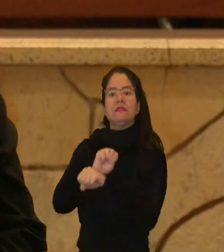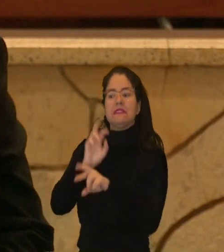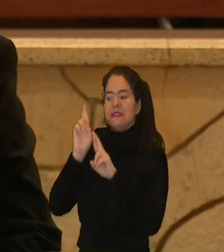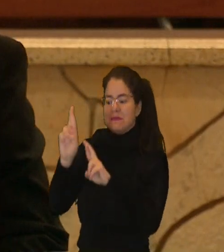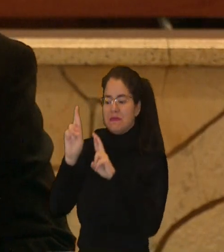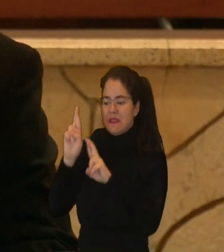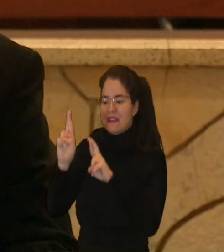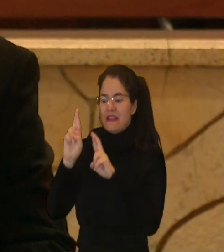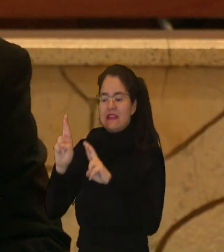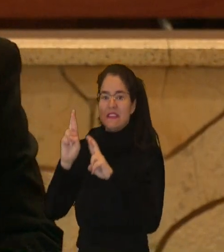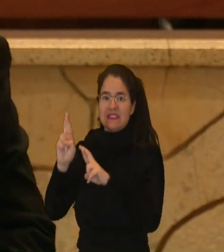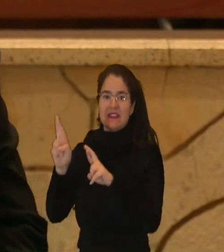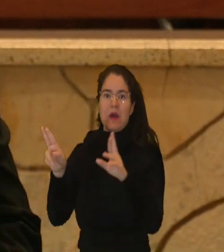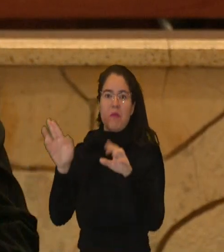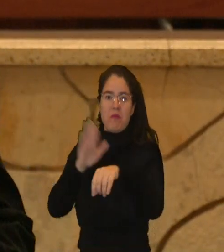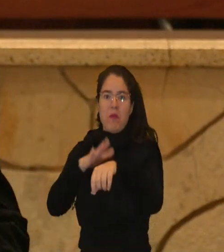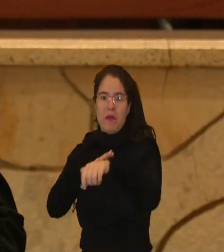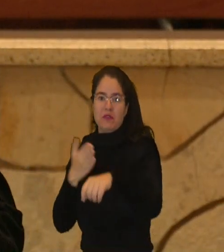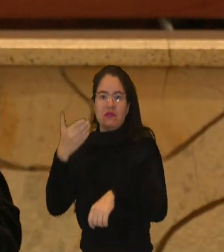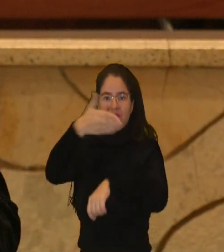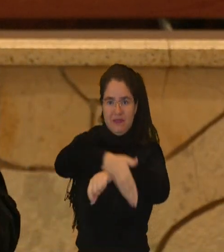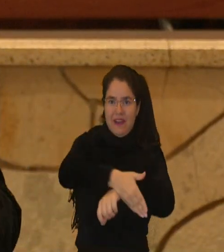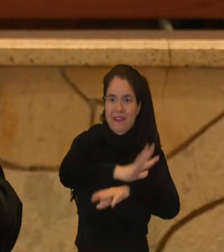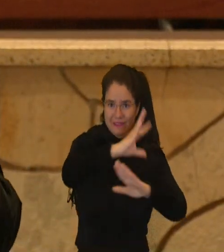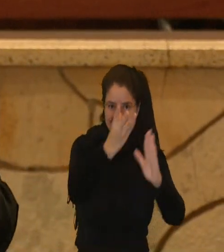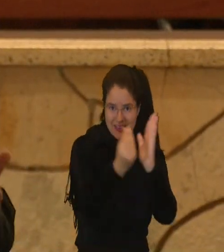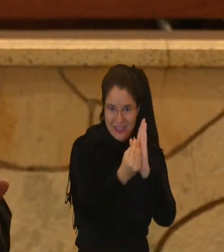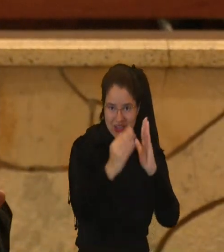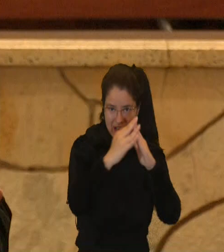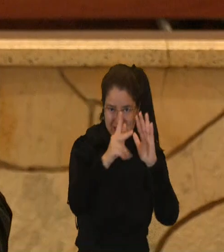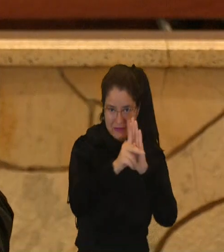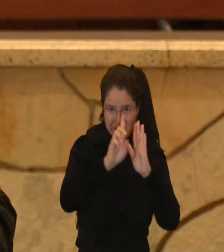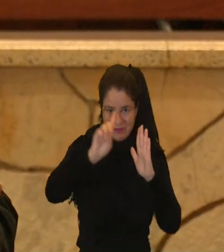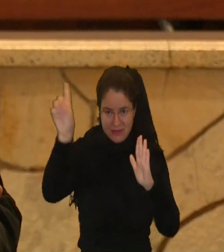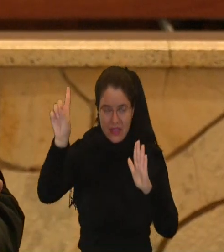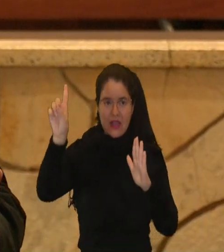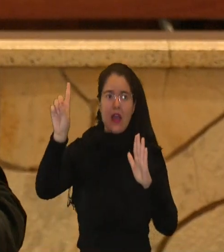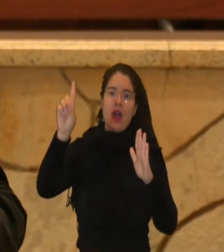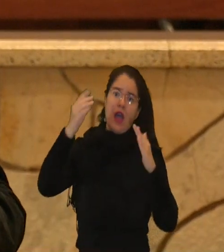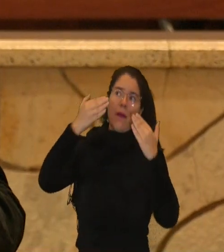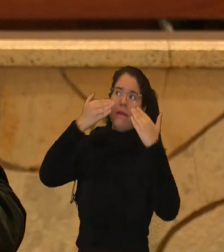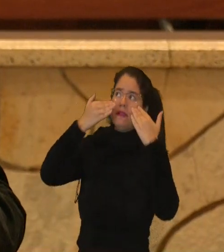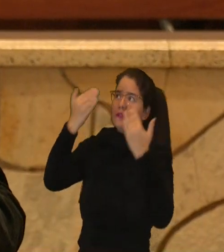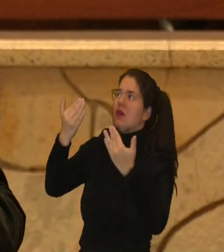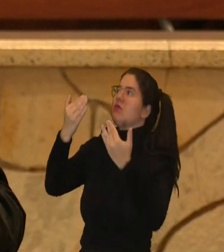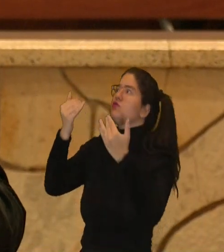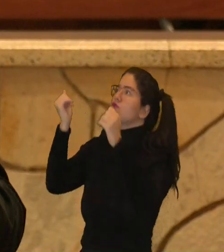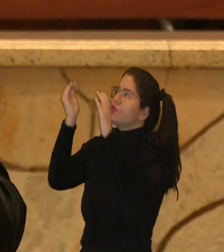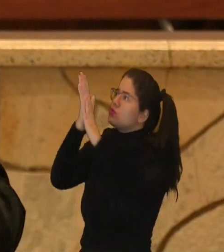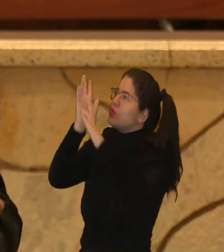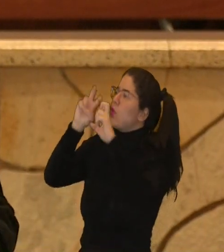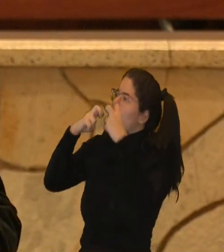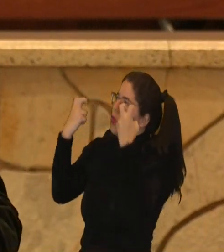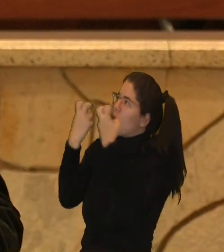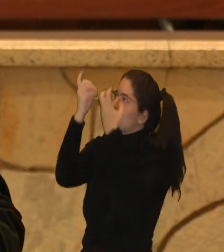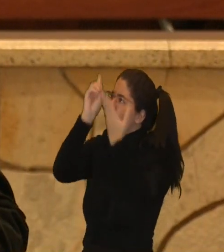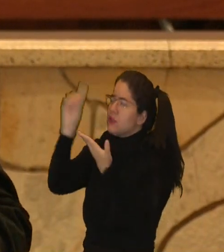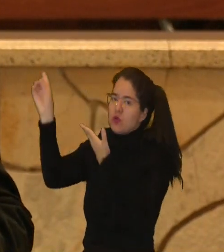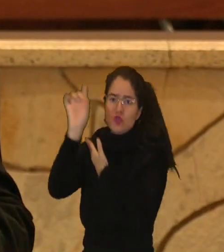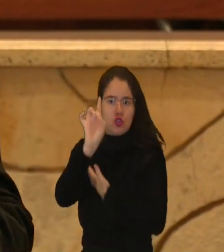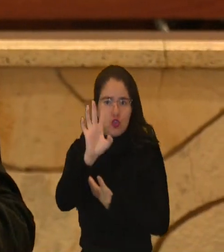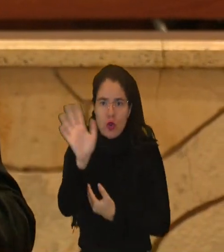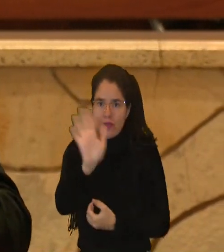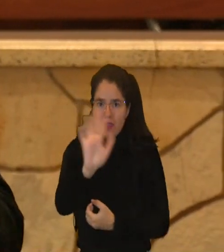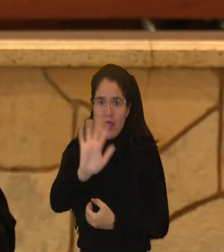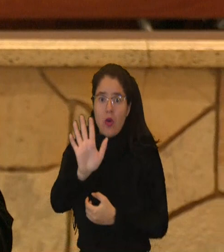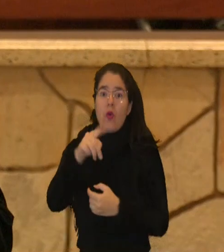à casa de Deus, que não apenas apresentemos o culto ao Senhor, mas o nosso maior desejo é